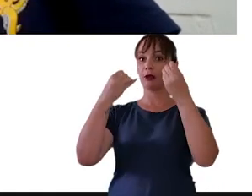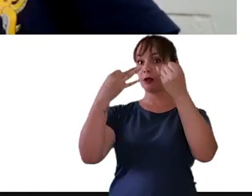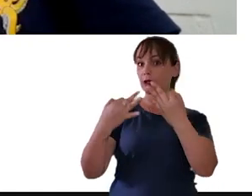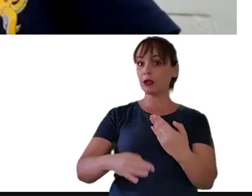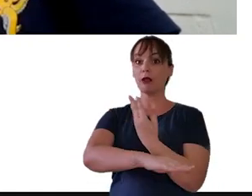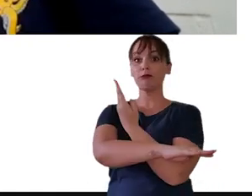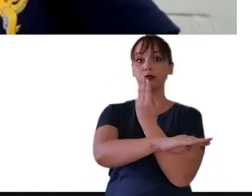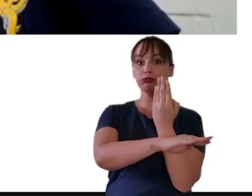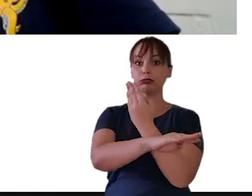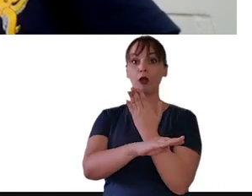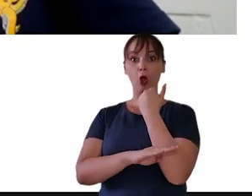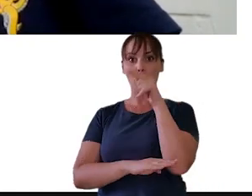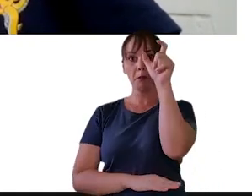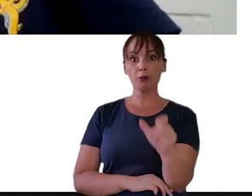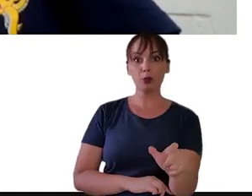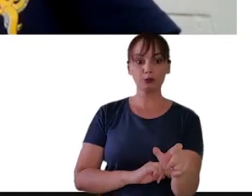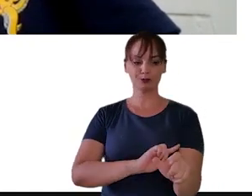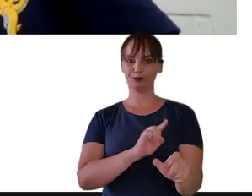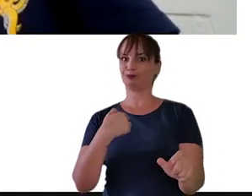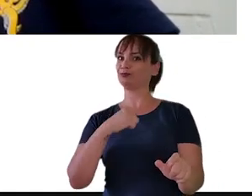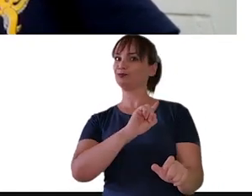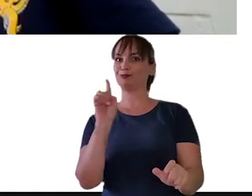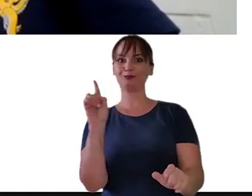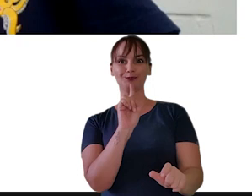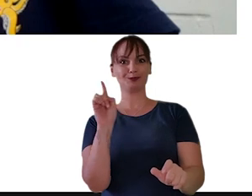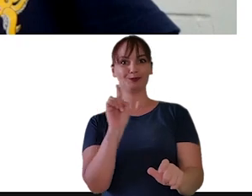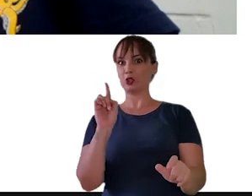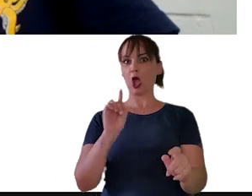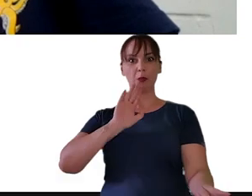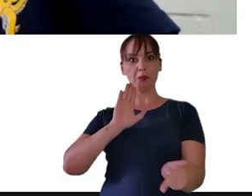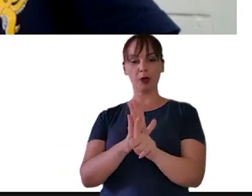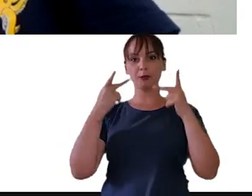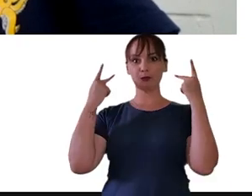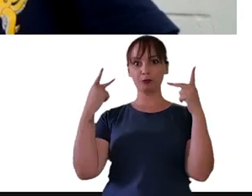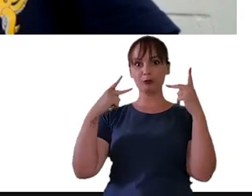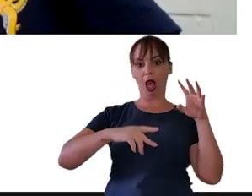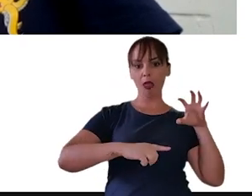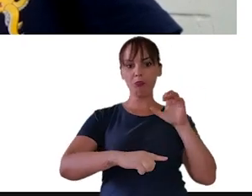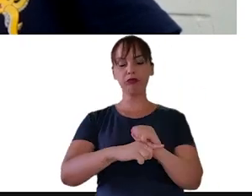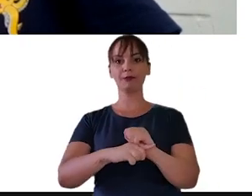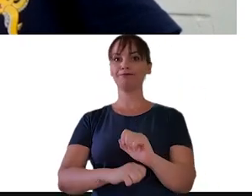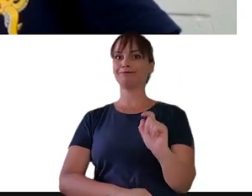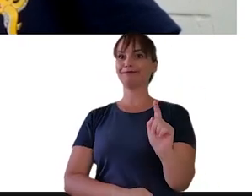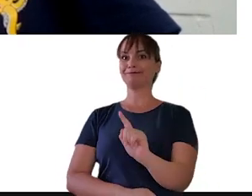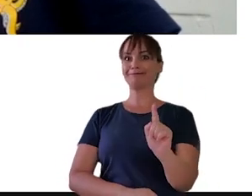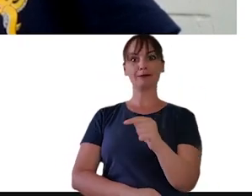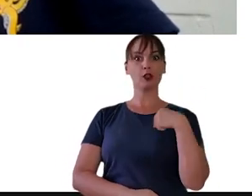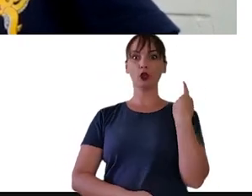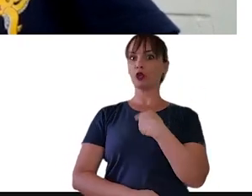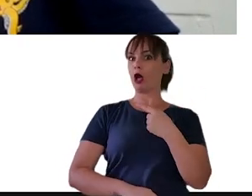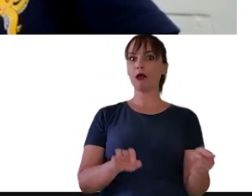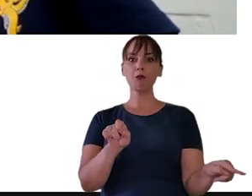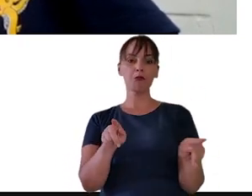dos tubarões, se ele come gente, nós não somos as presas naturais do tubarão, né? É, nós não fazemos